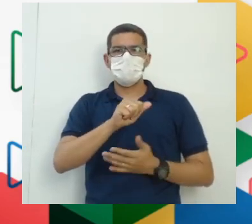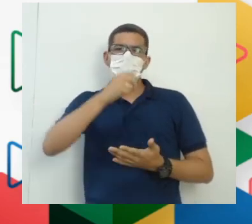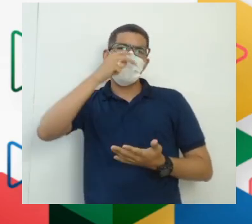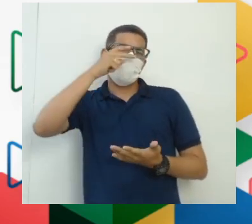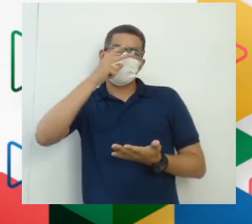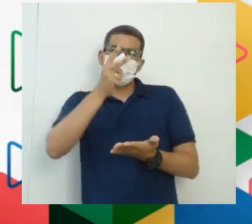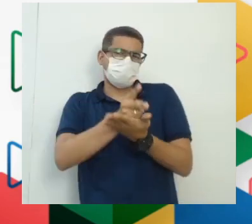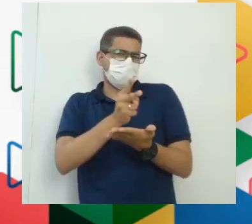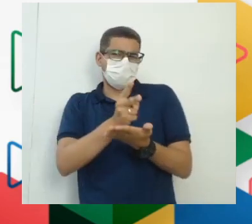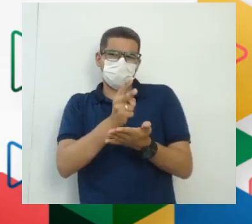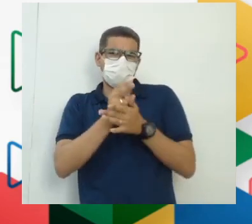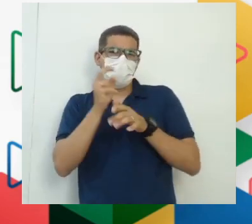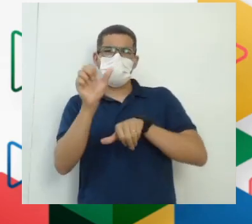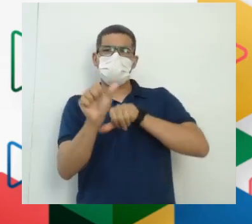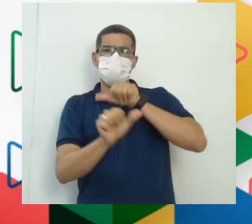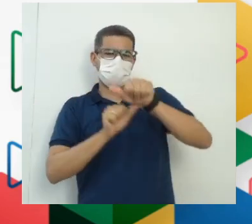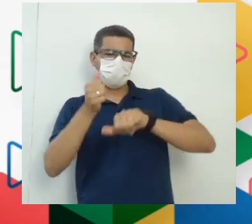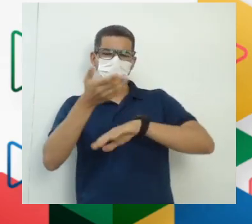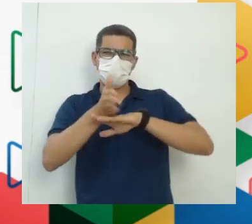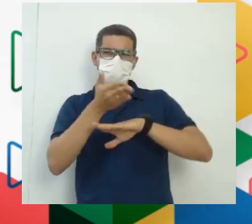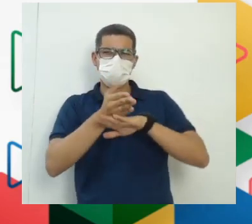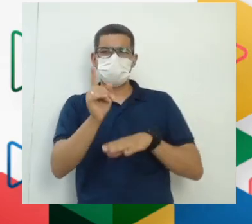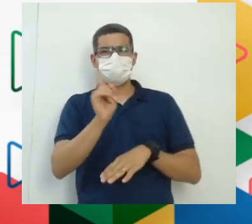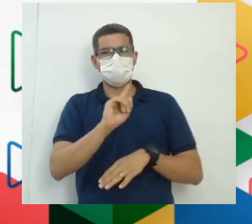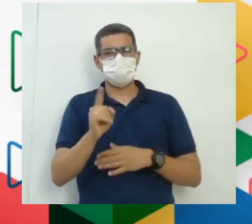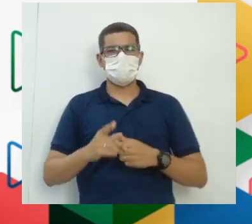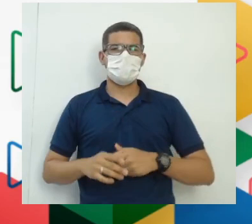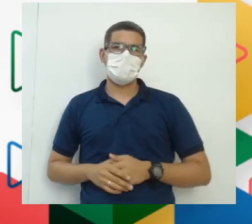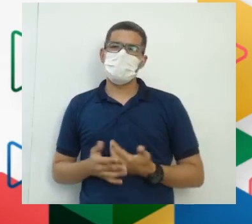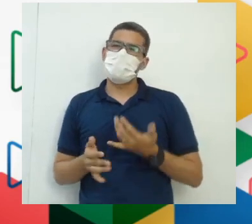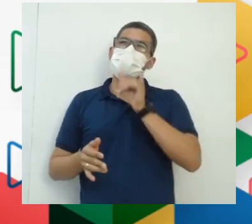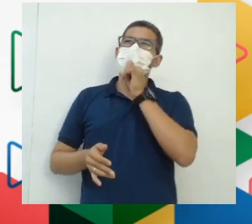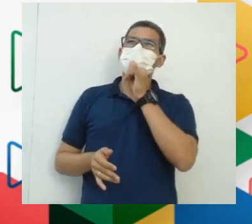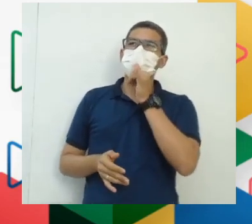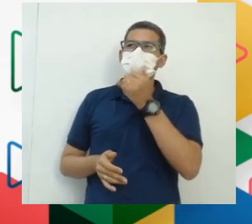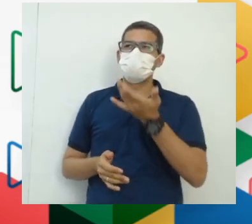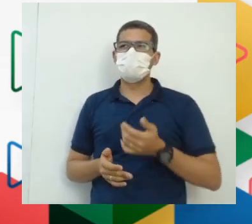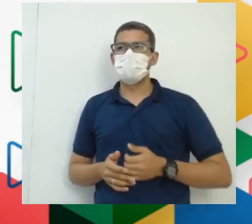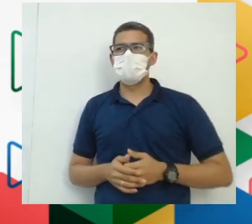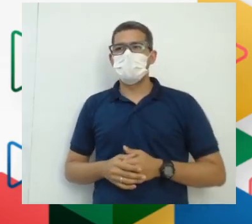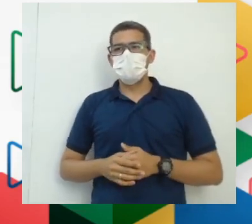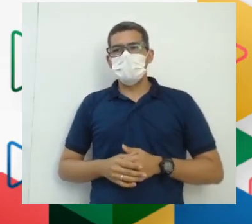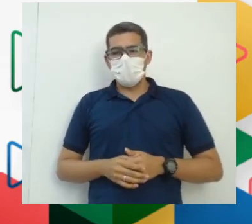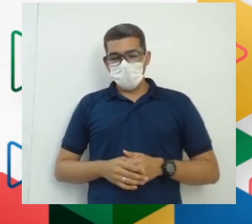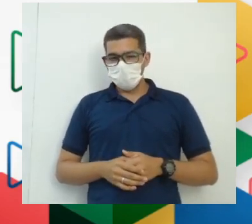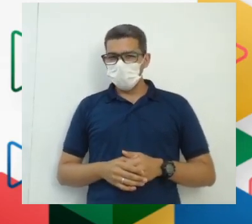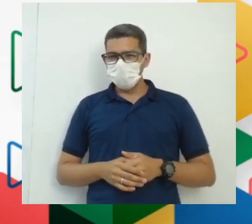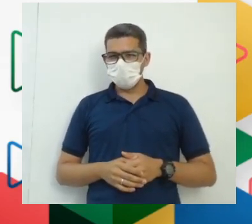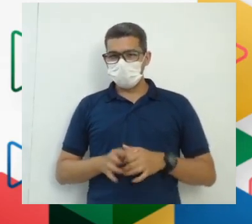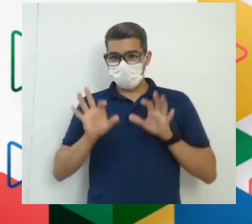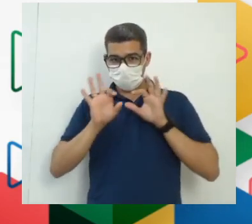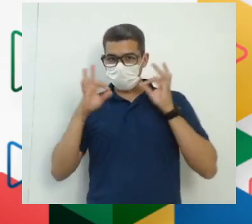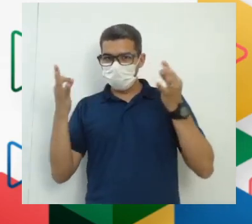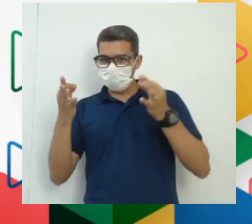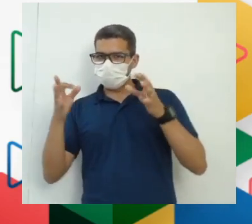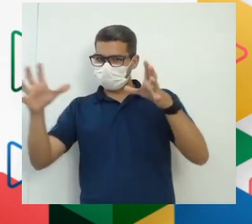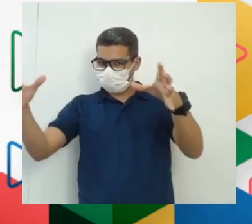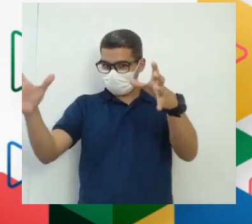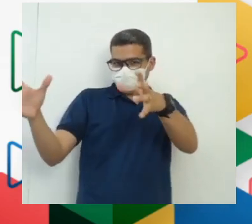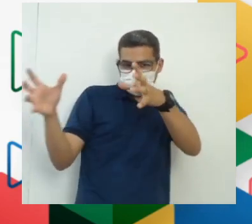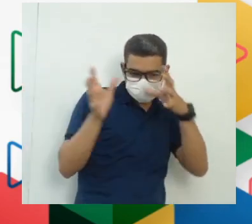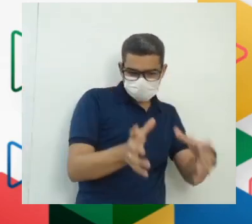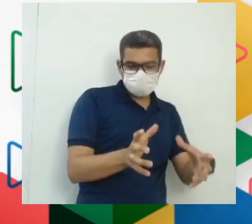não conseguiu alterar algumas práticas e realidades coloniais. Bom, a família veio para cá, como eu dizia, e a